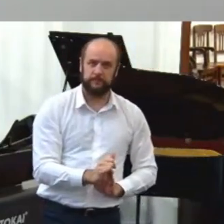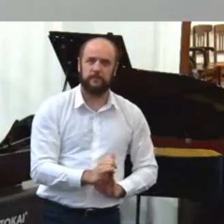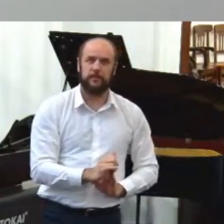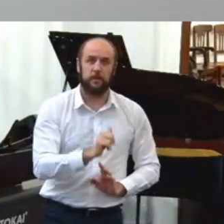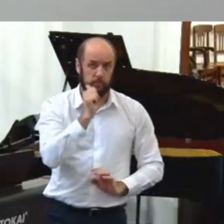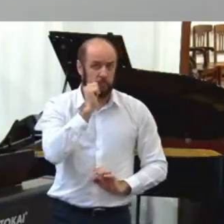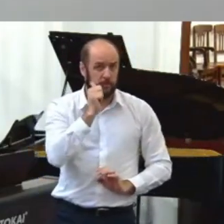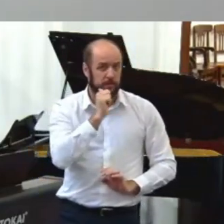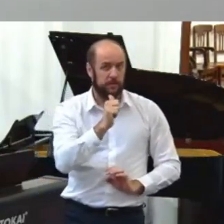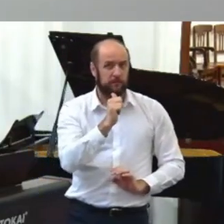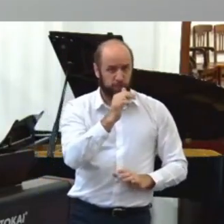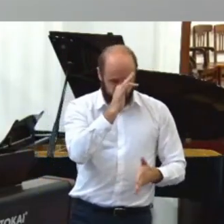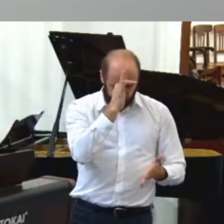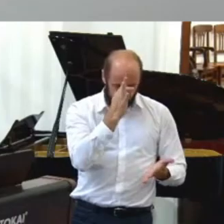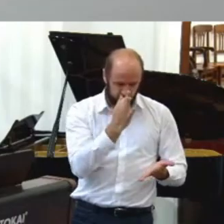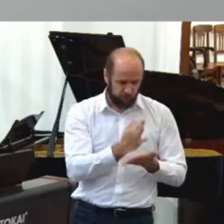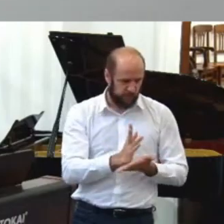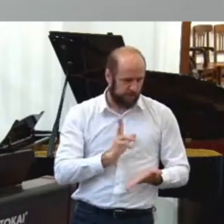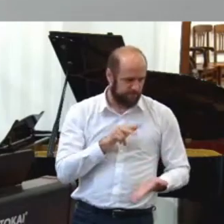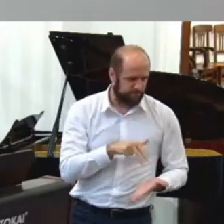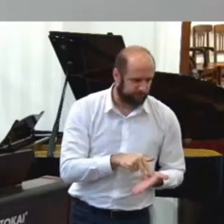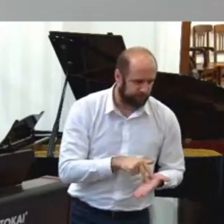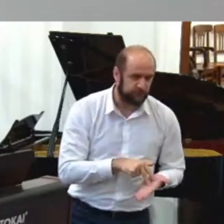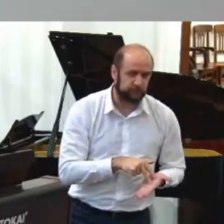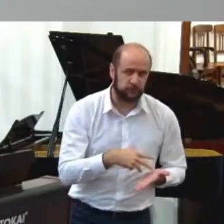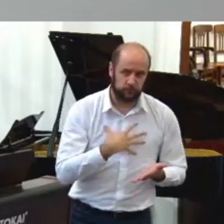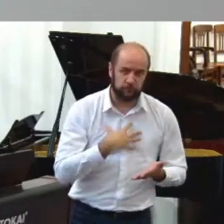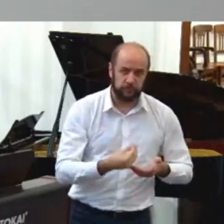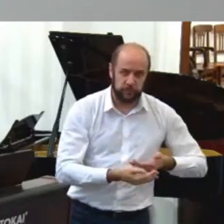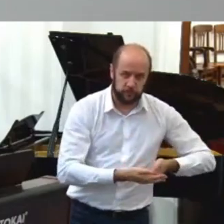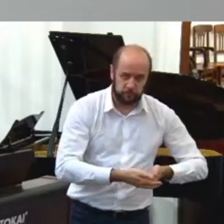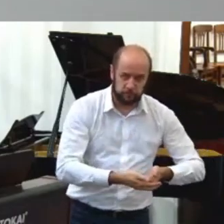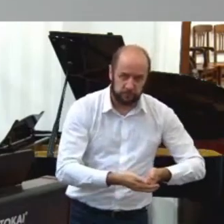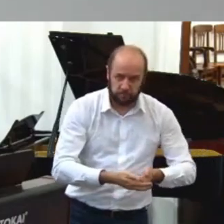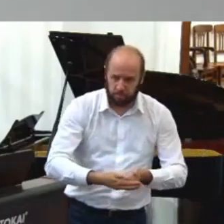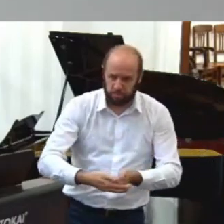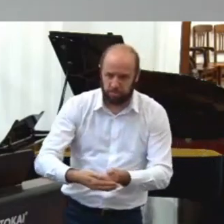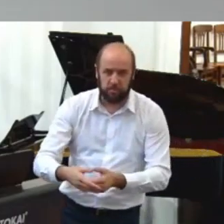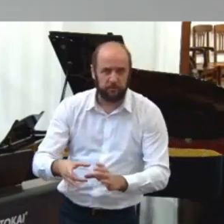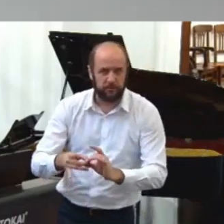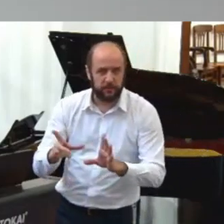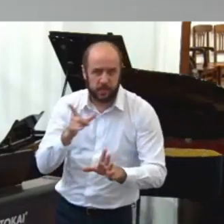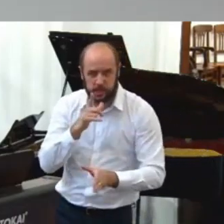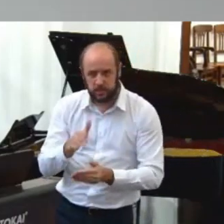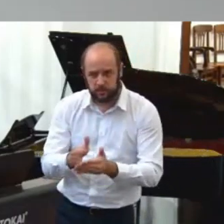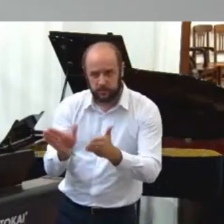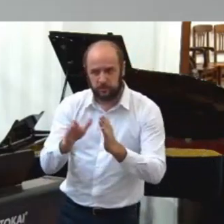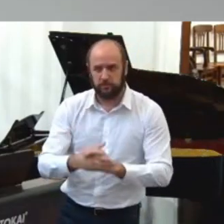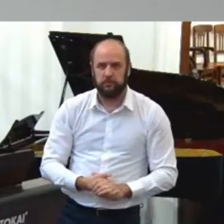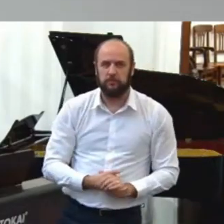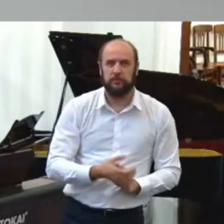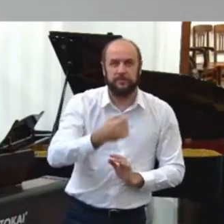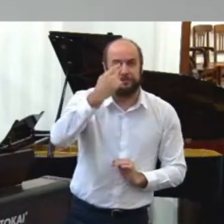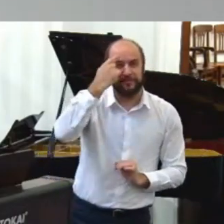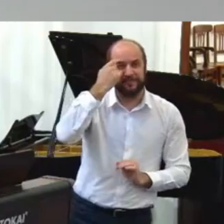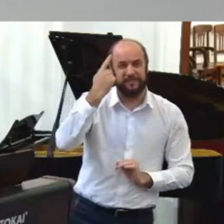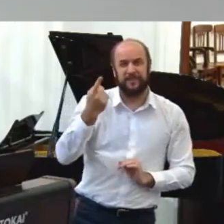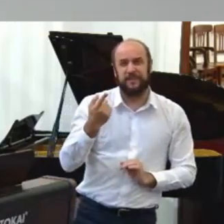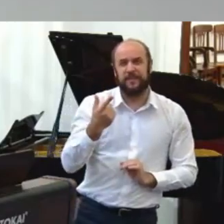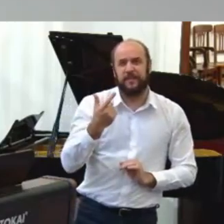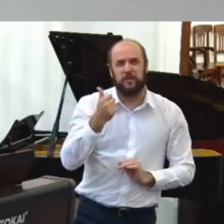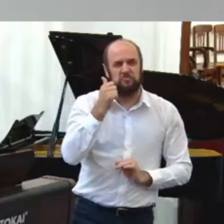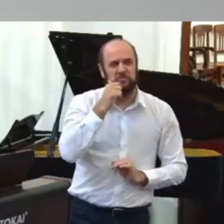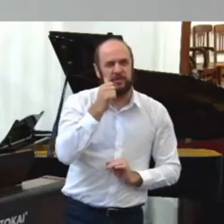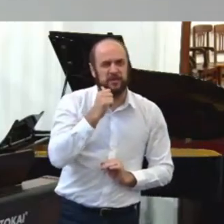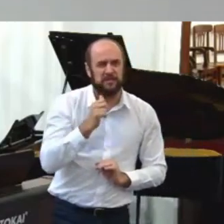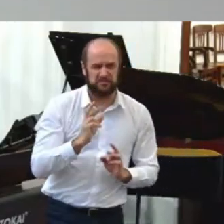de Joquebede foi um ato de fé. Então nós podemos pensar que ela não tinha mais nenhuma expectativa da vida do filho? Não,